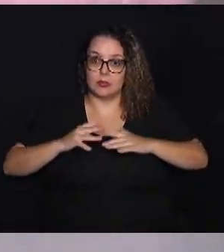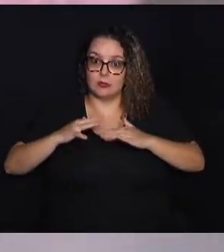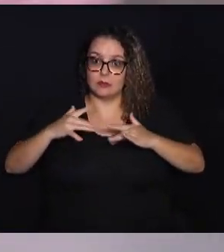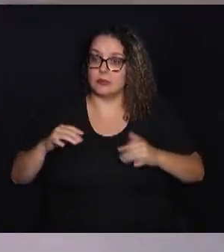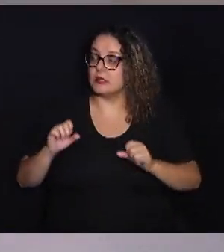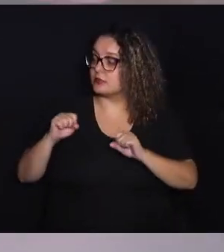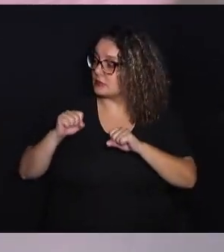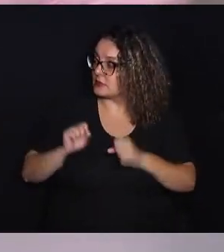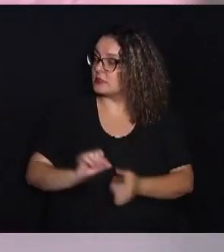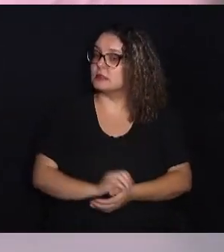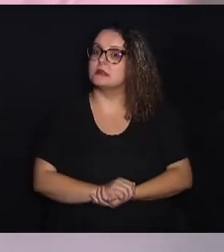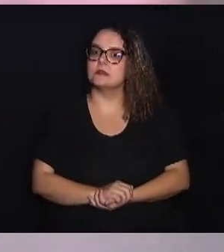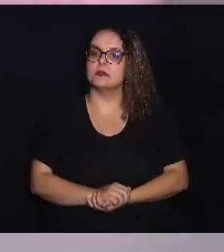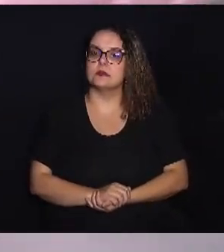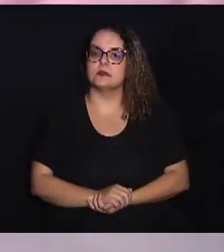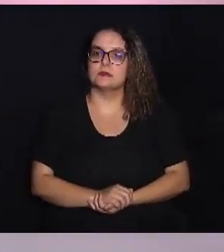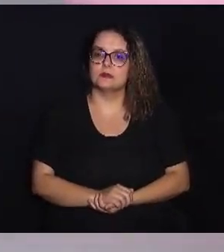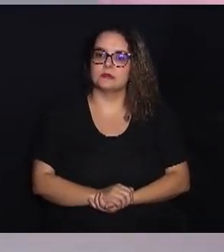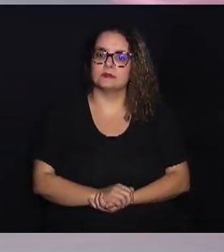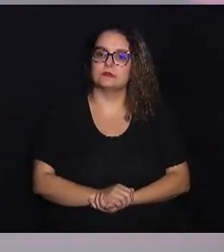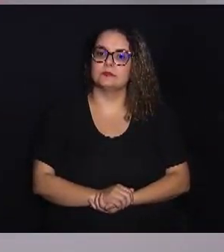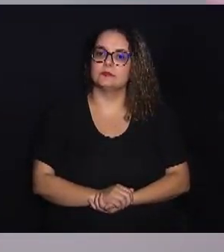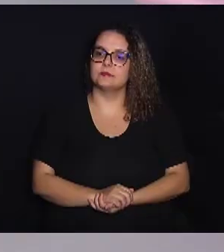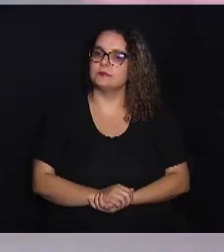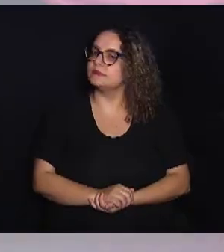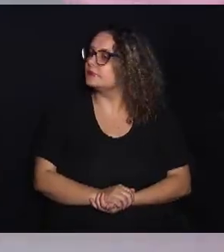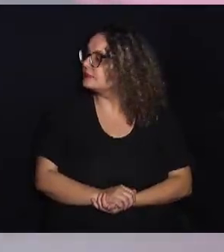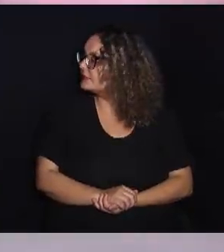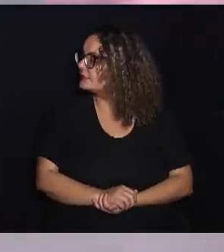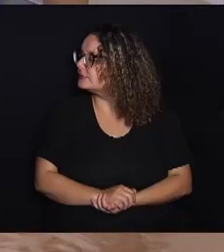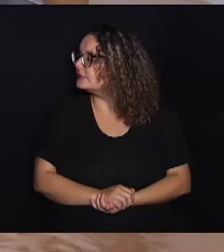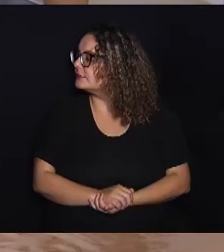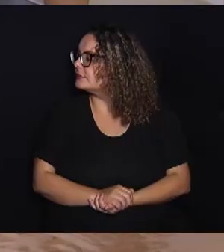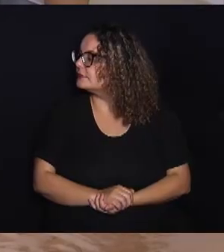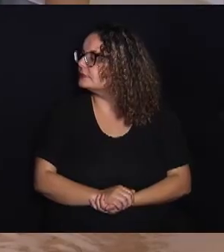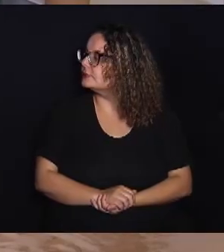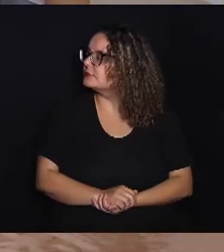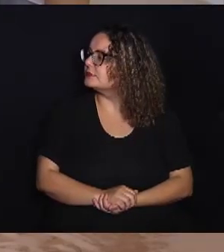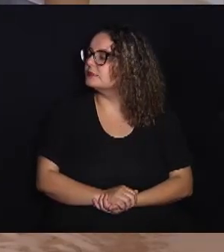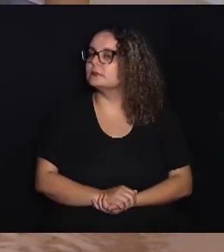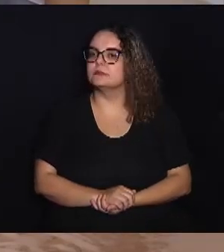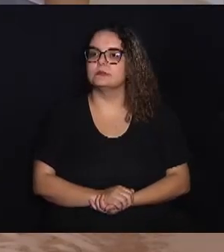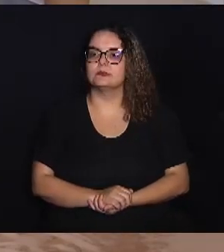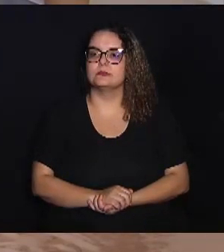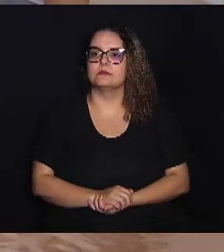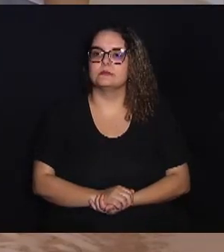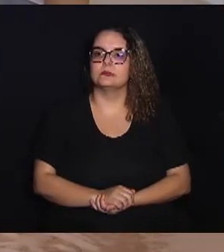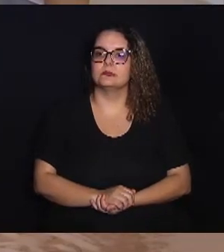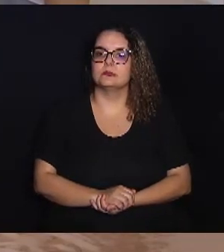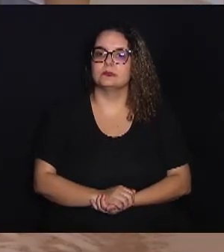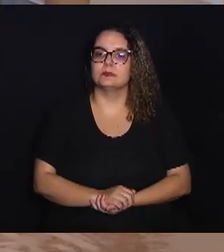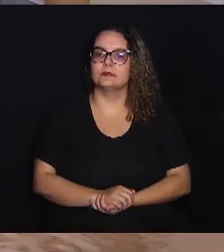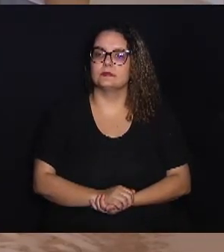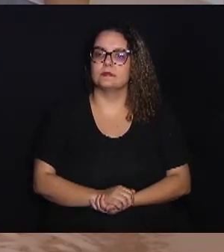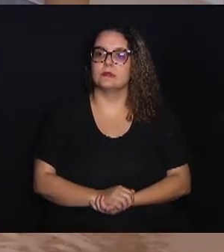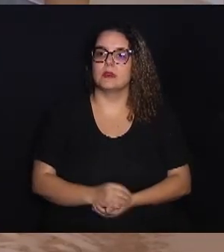com aquele acessório que te machuca. Então, a cerâmica é perfeita para isso.